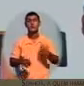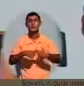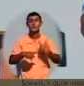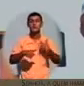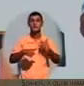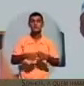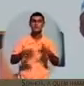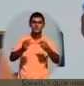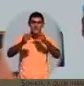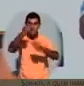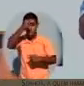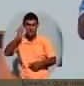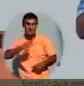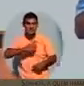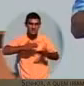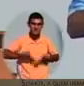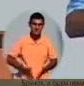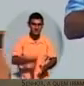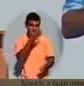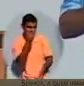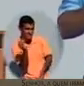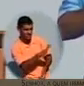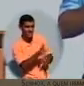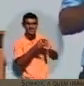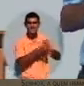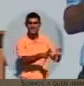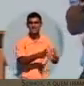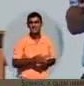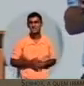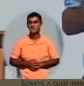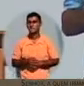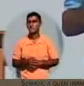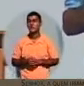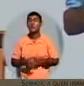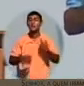então? Os defeitos dos filhos são filhos dos defeitos dos pais.